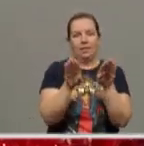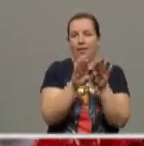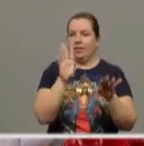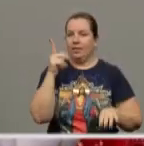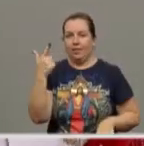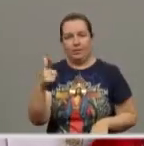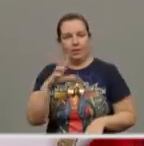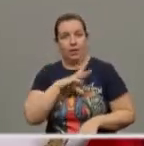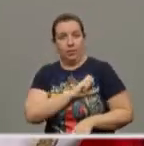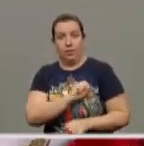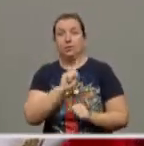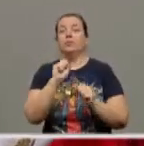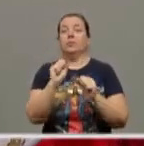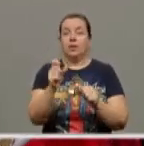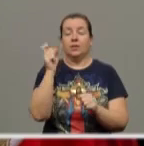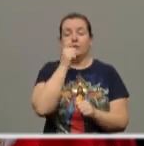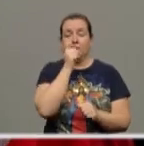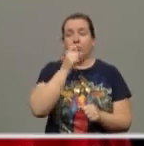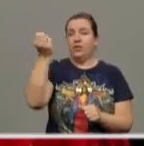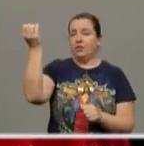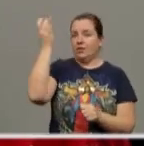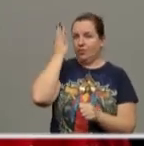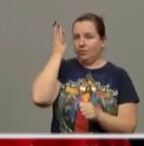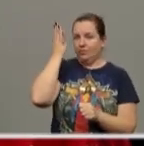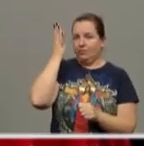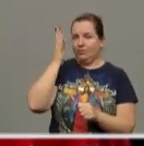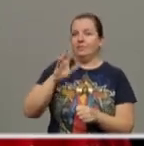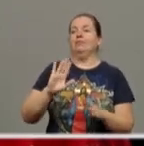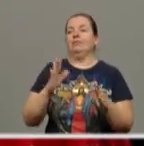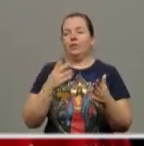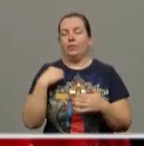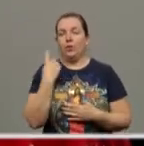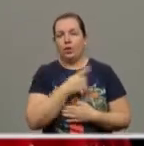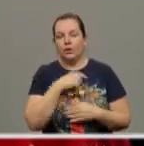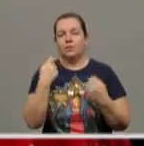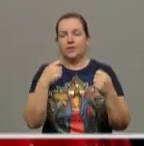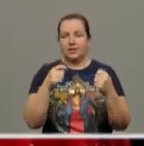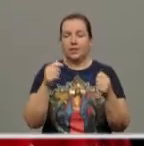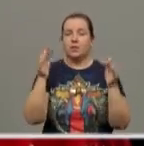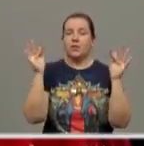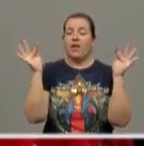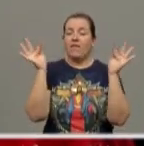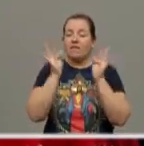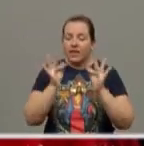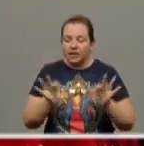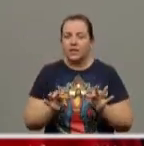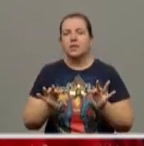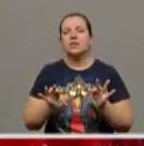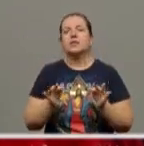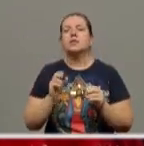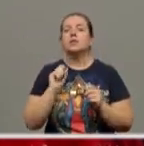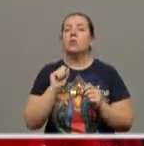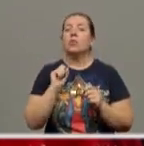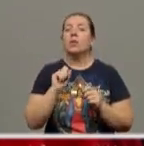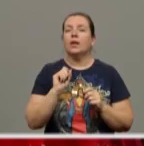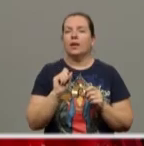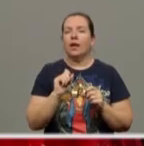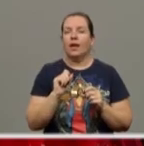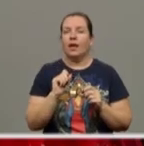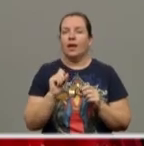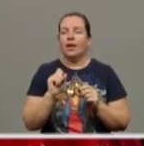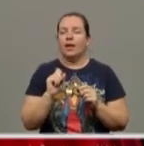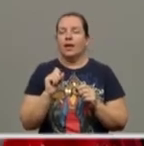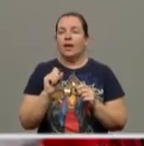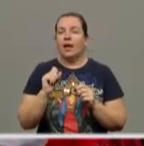vocação pode ser uma mentira também. Então nós temos que estar felizes com a vocação do outro. Né? Quem é que é feliz